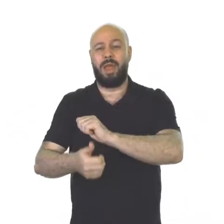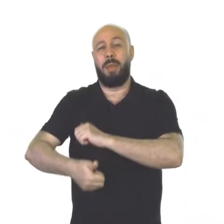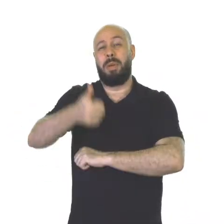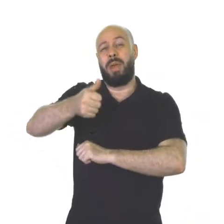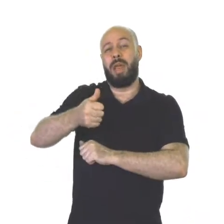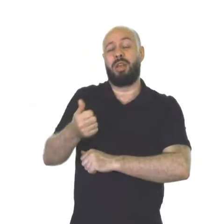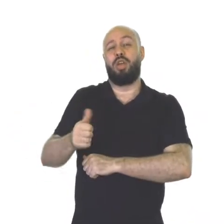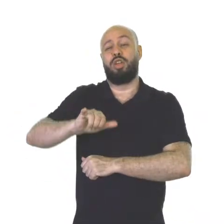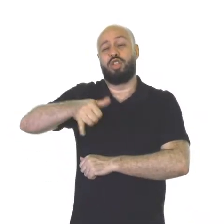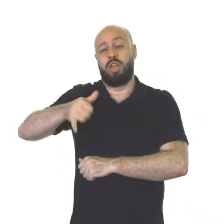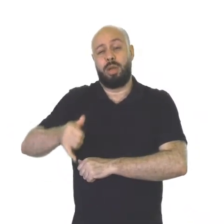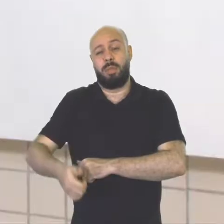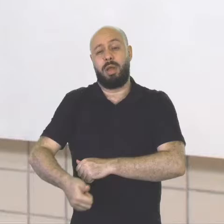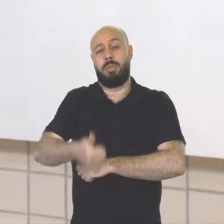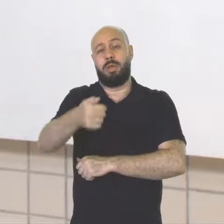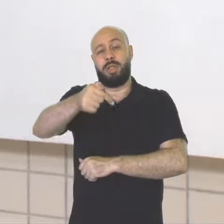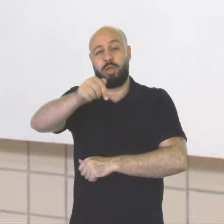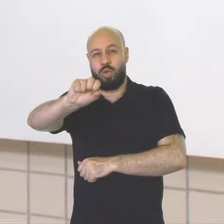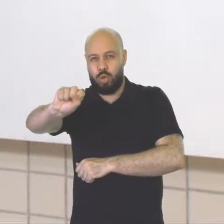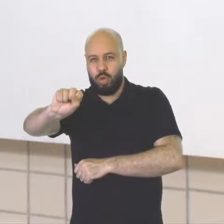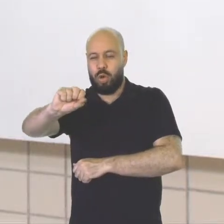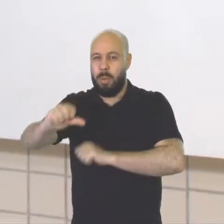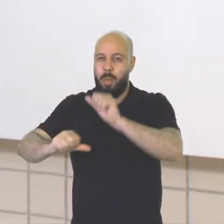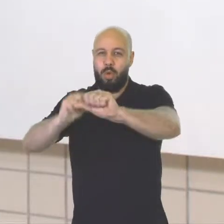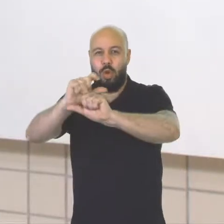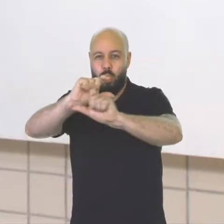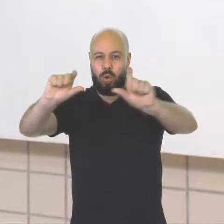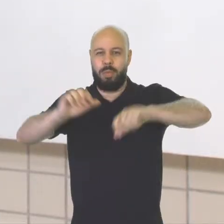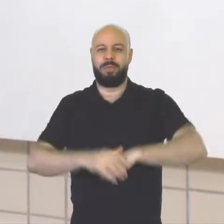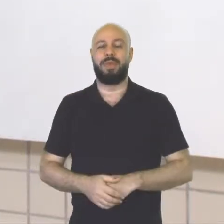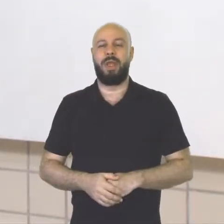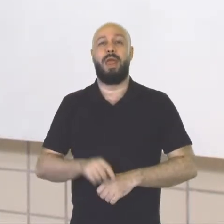de 1788. Olha só, pessoal, ele é de